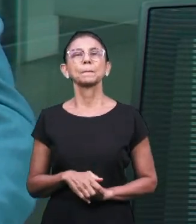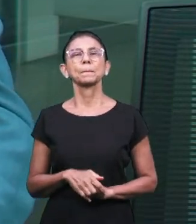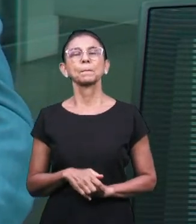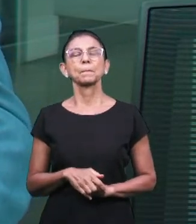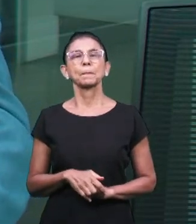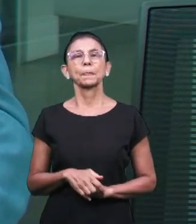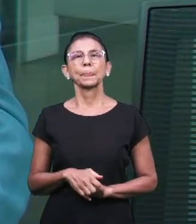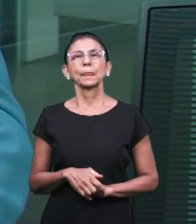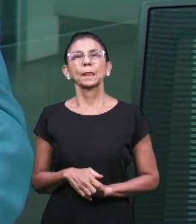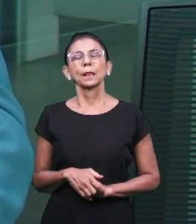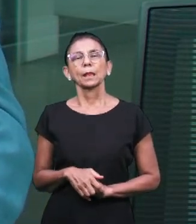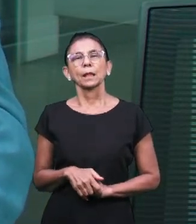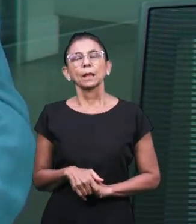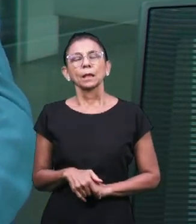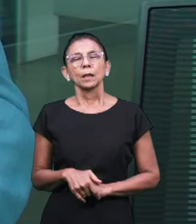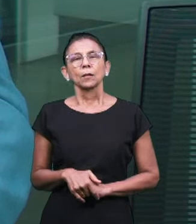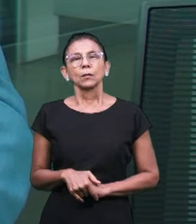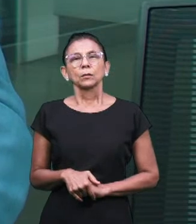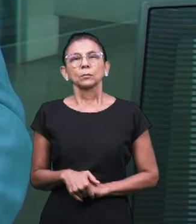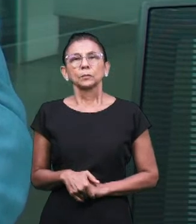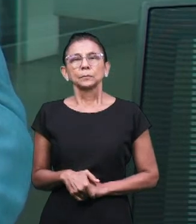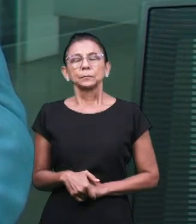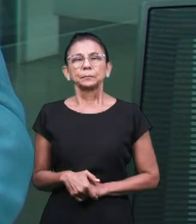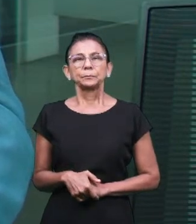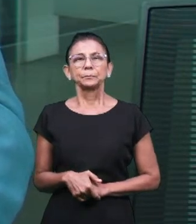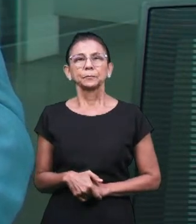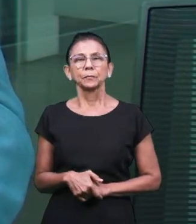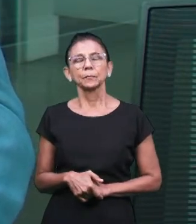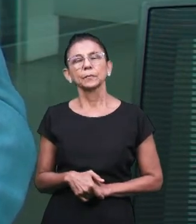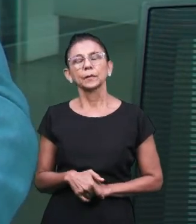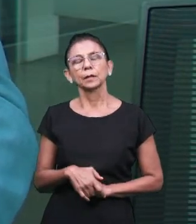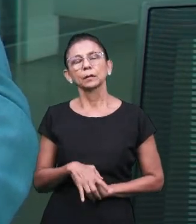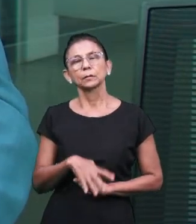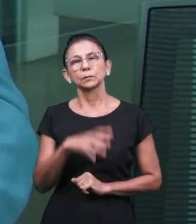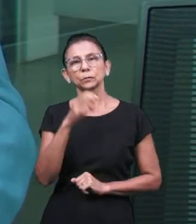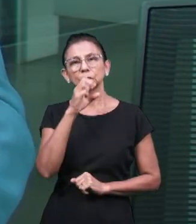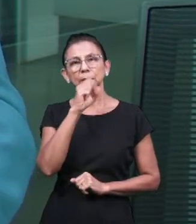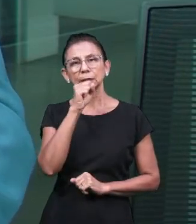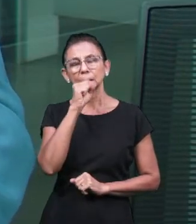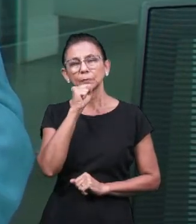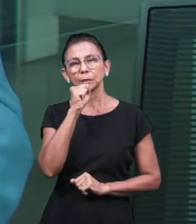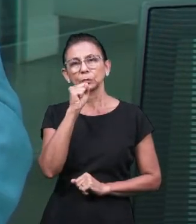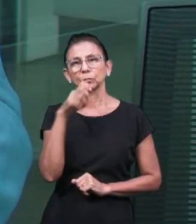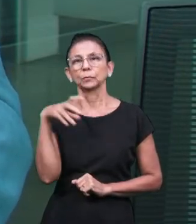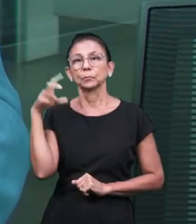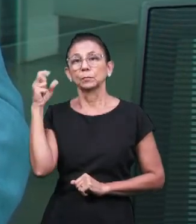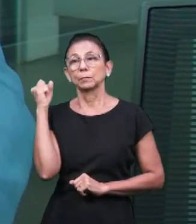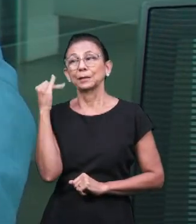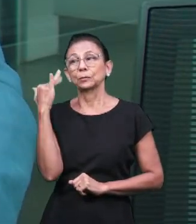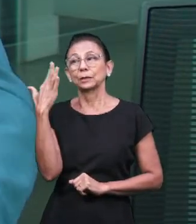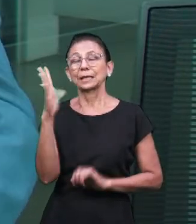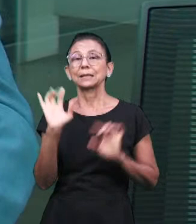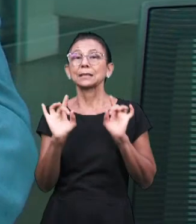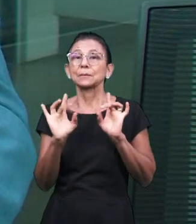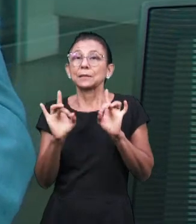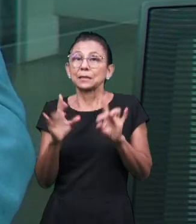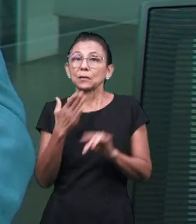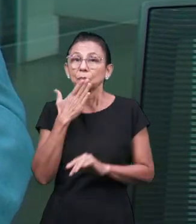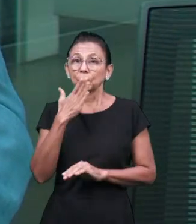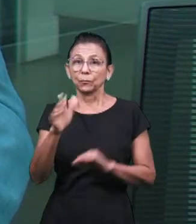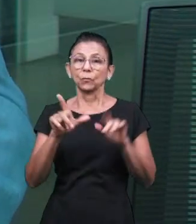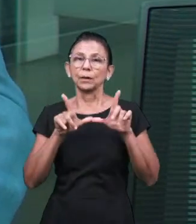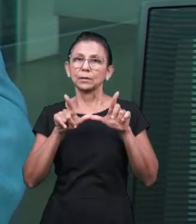nós fazíamos normalmente no sábado de madrugada, uma madrugada especial pela viagem